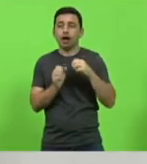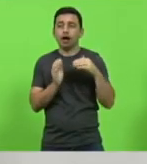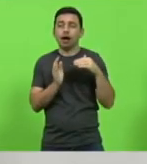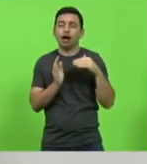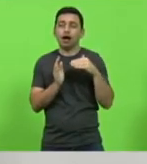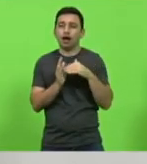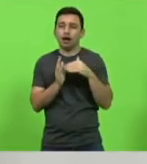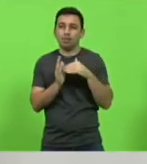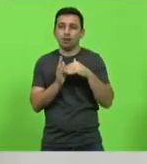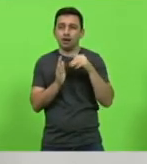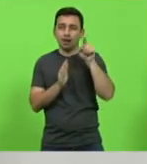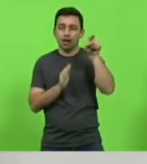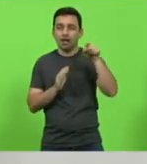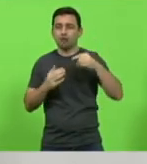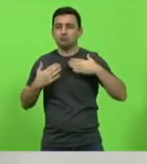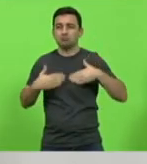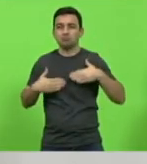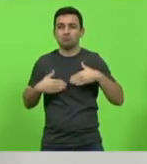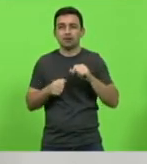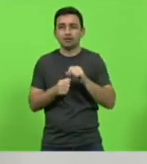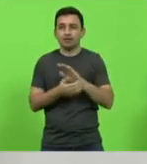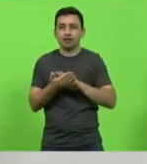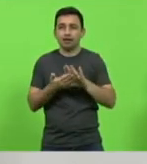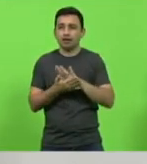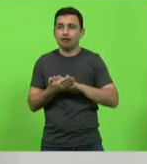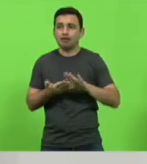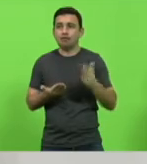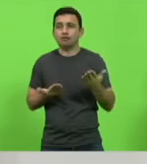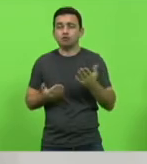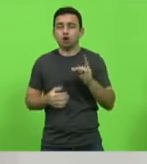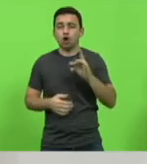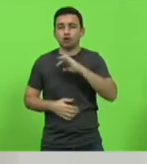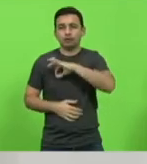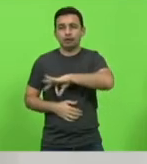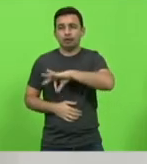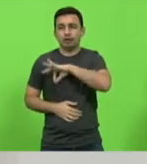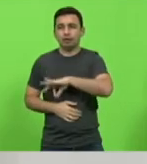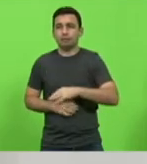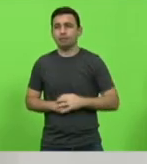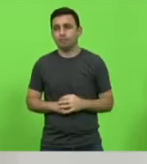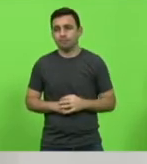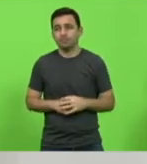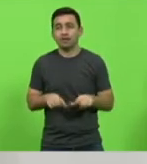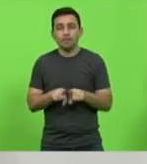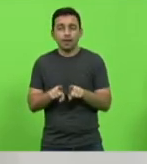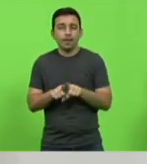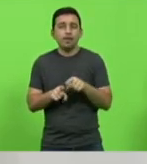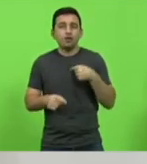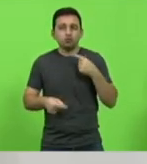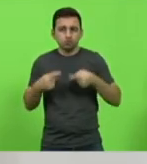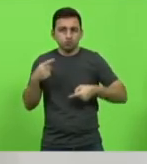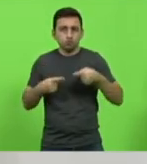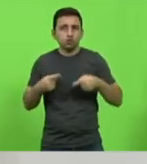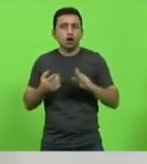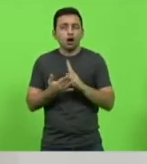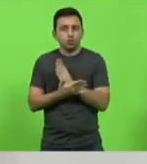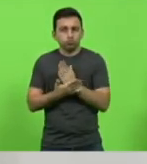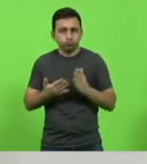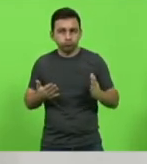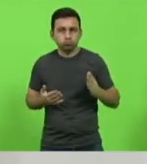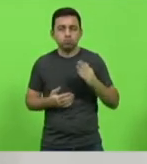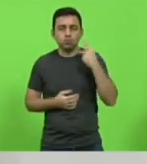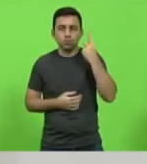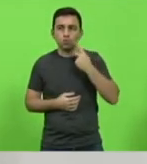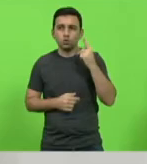o que é que estava fazendo lá além de receber os ah e também discutir com alguns promotores na época